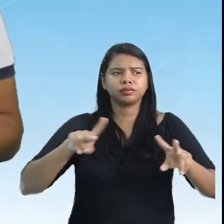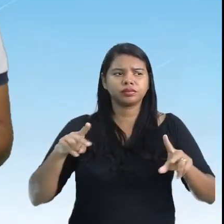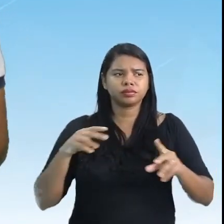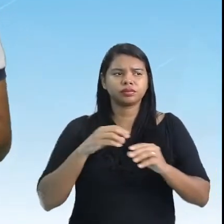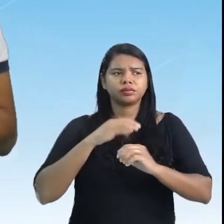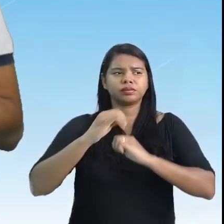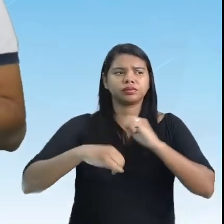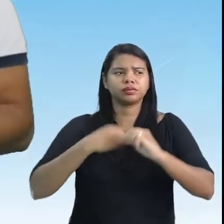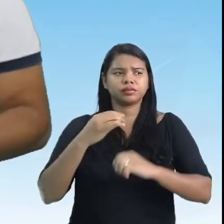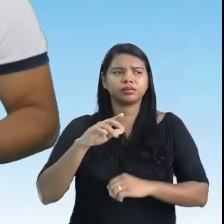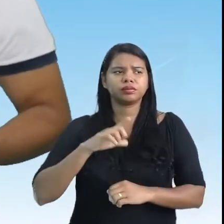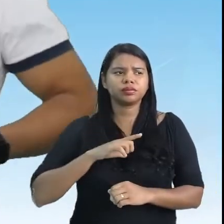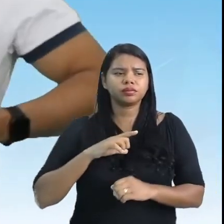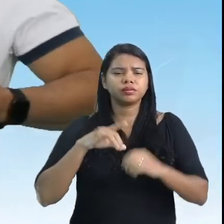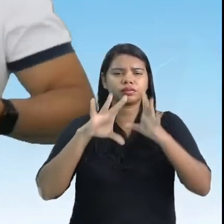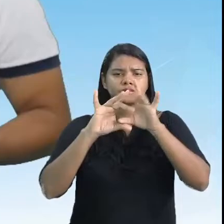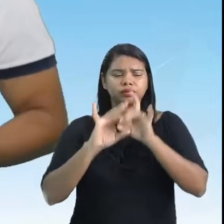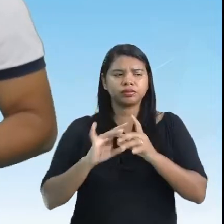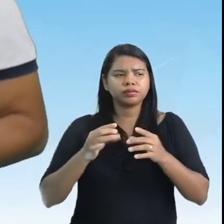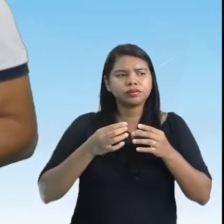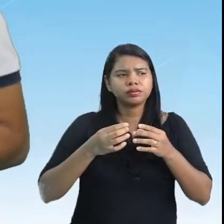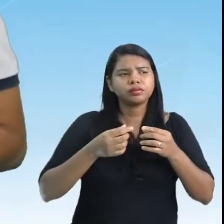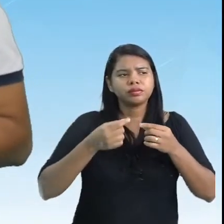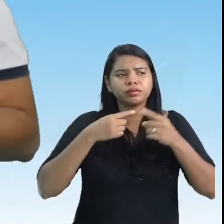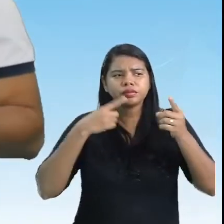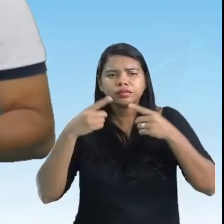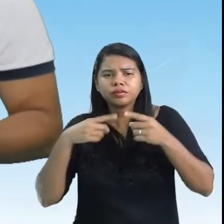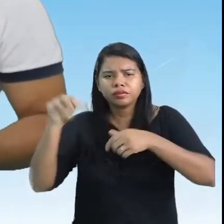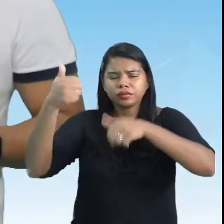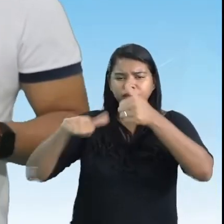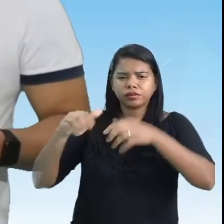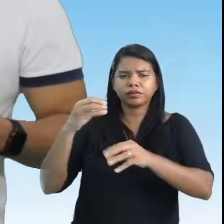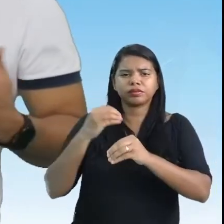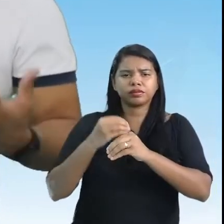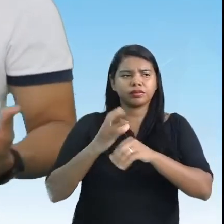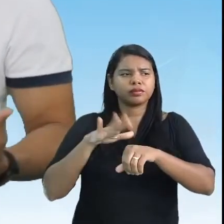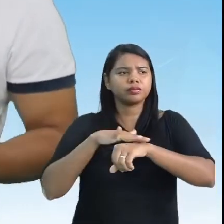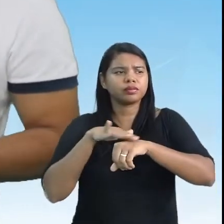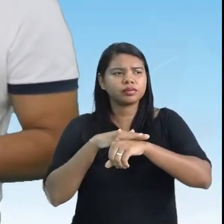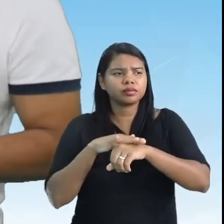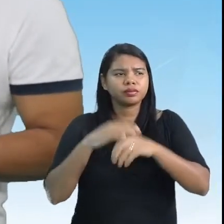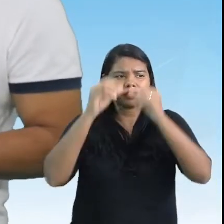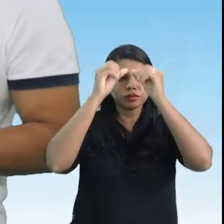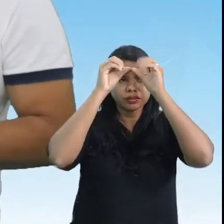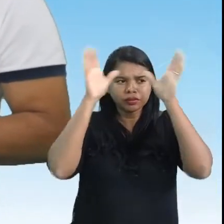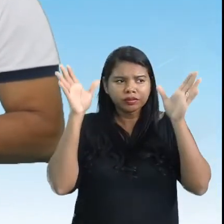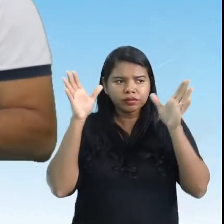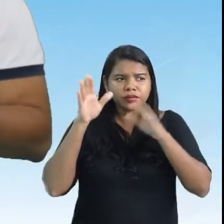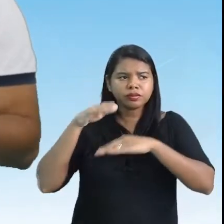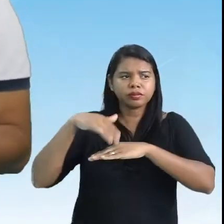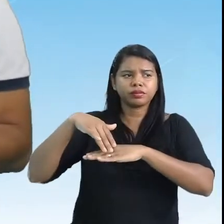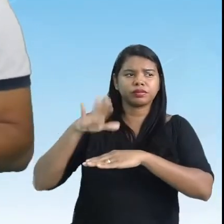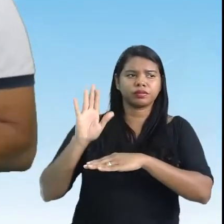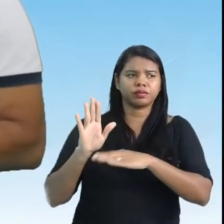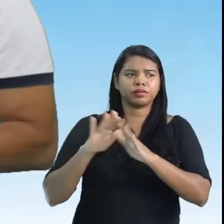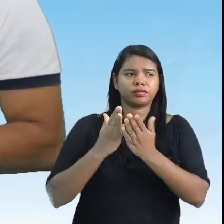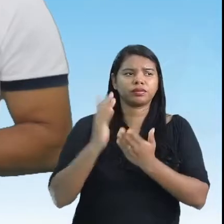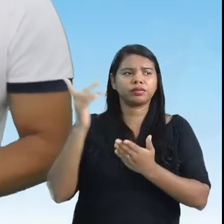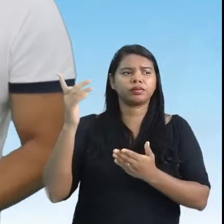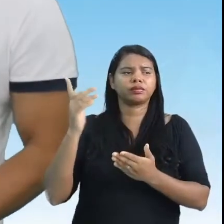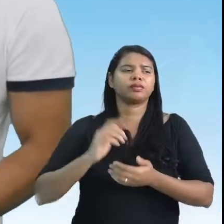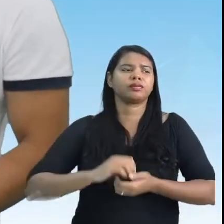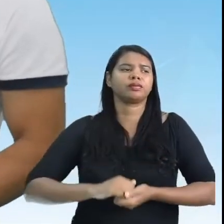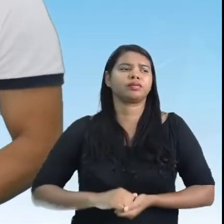gente pode discutir, observar e também ter um conhecimento maior através da literatura,